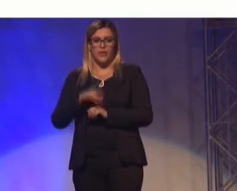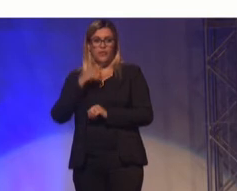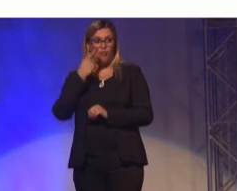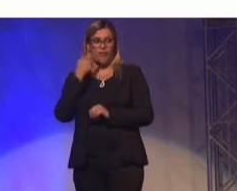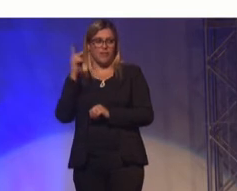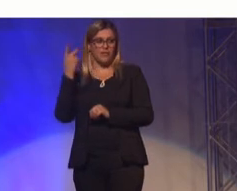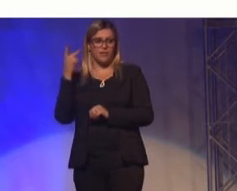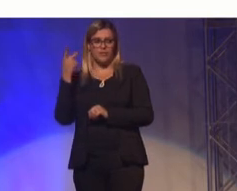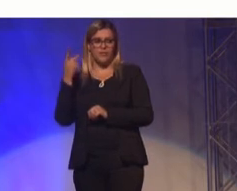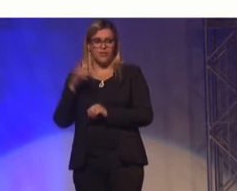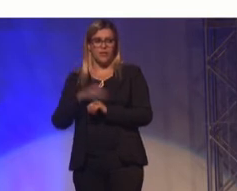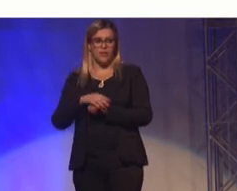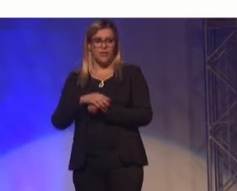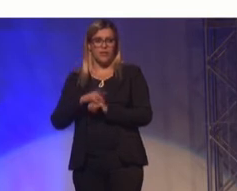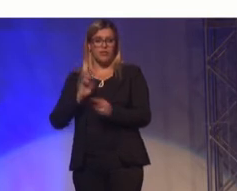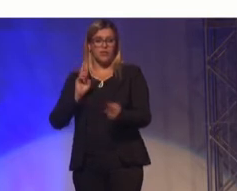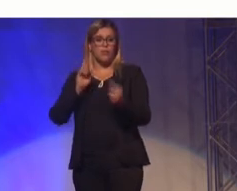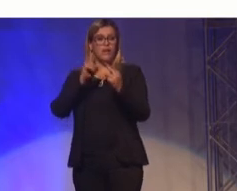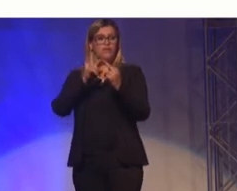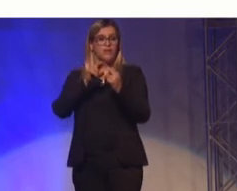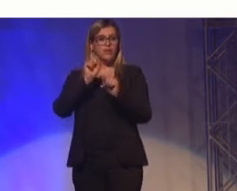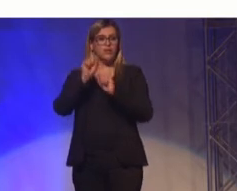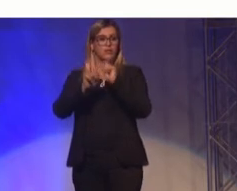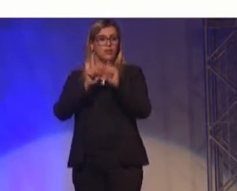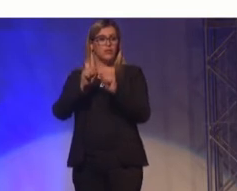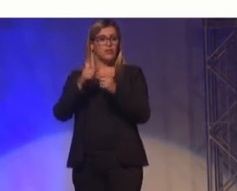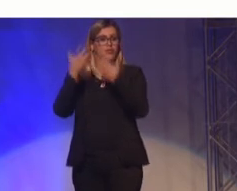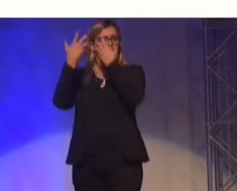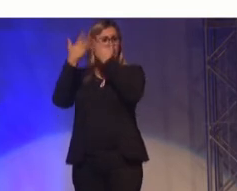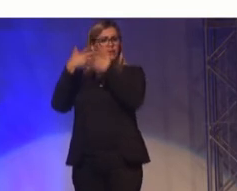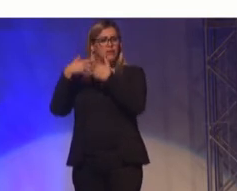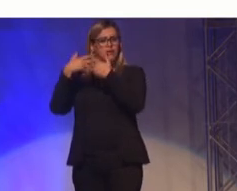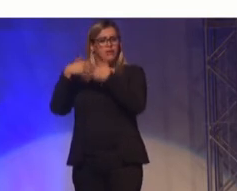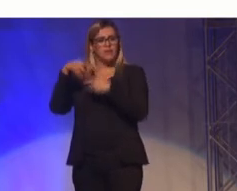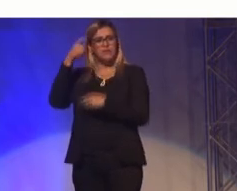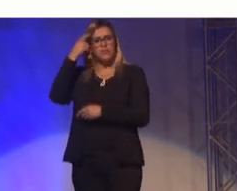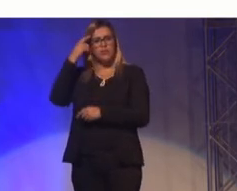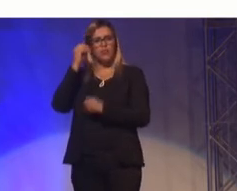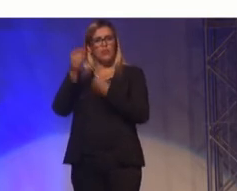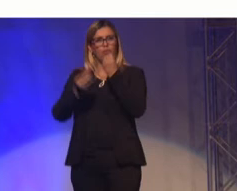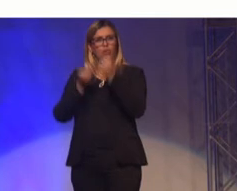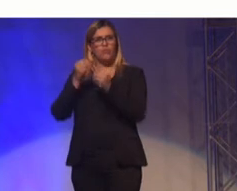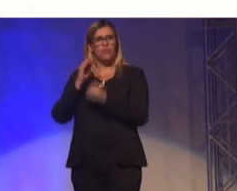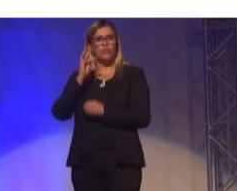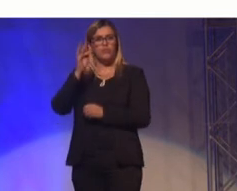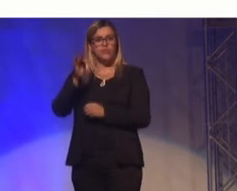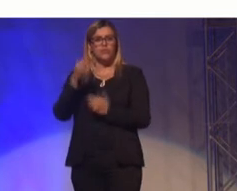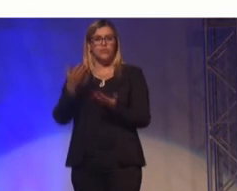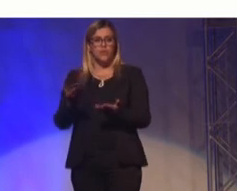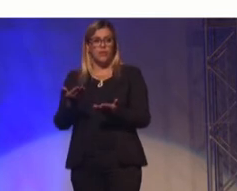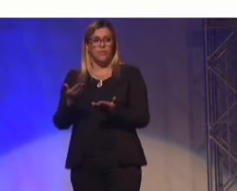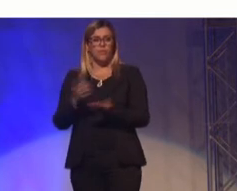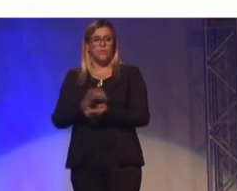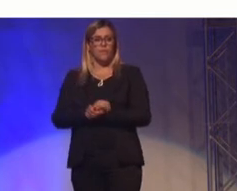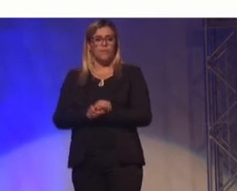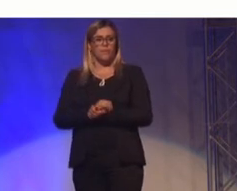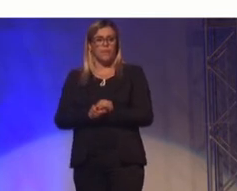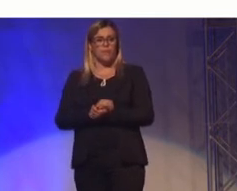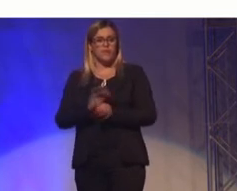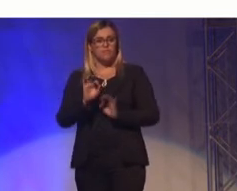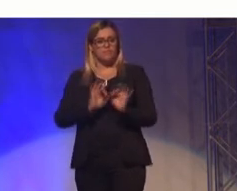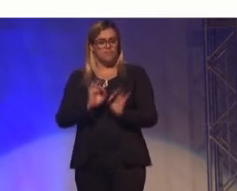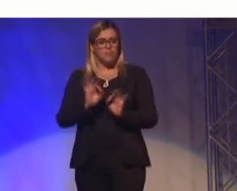Vou abordar um ponto de reflexão para que a gente pense como fazer o futuro. Então, quando eu estava preparando, encontrei